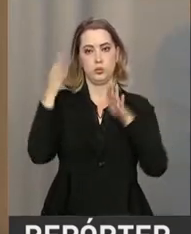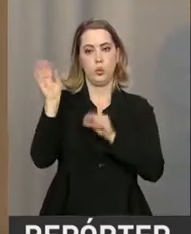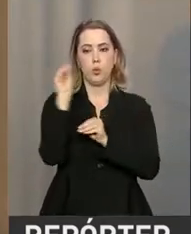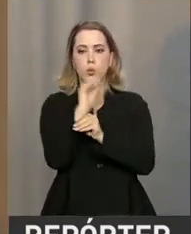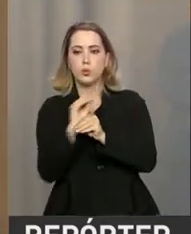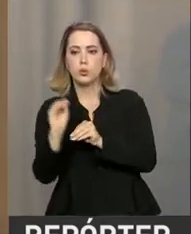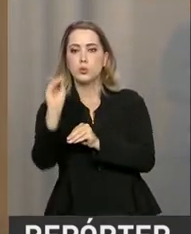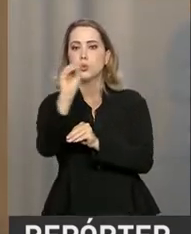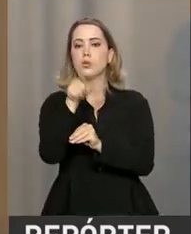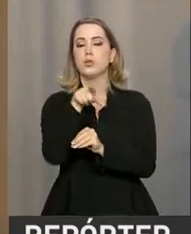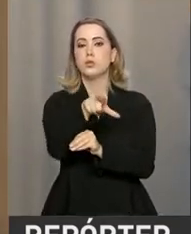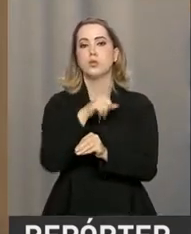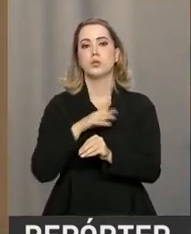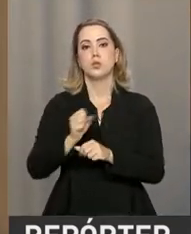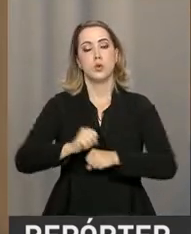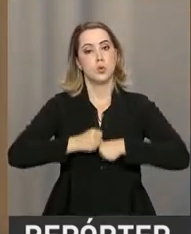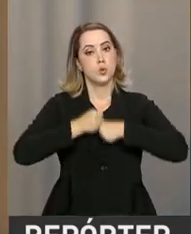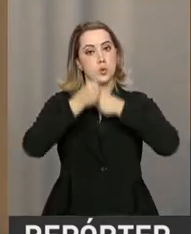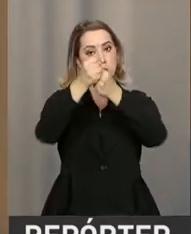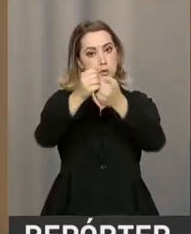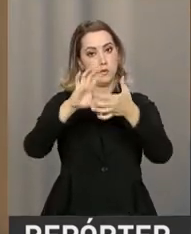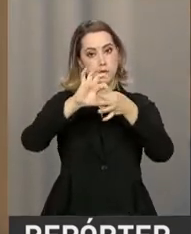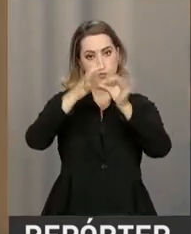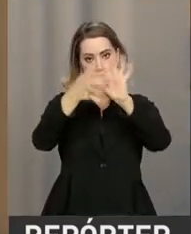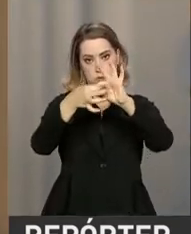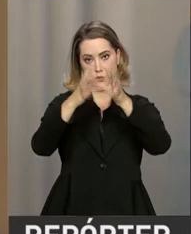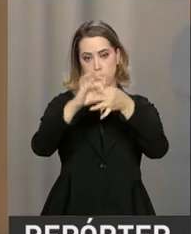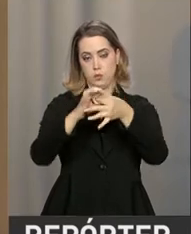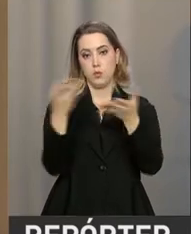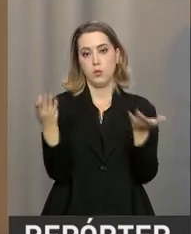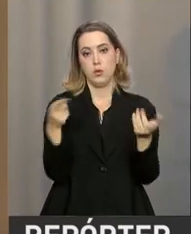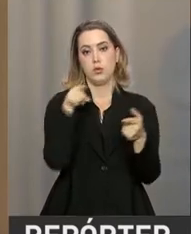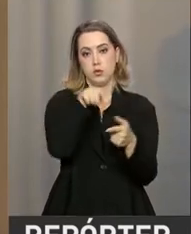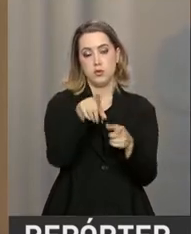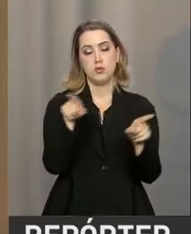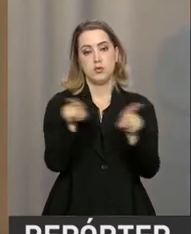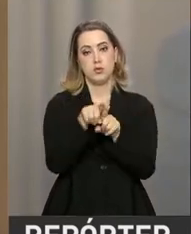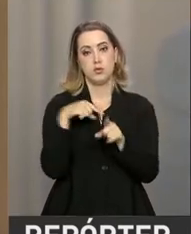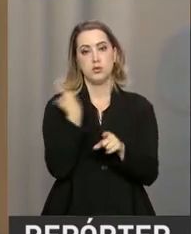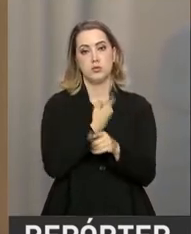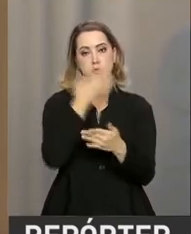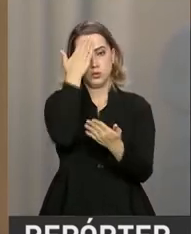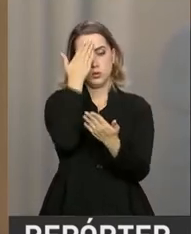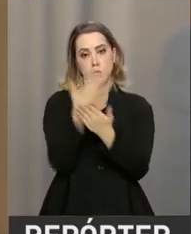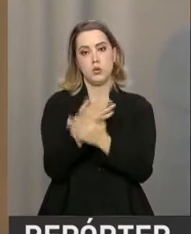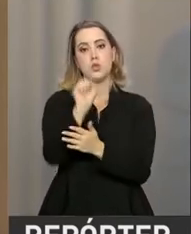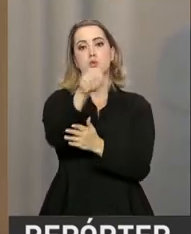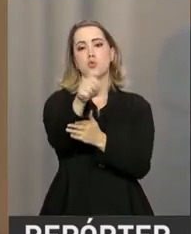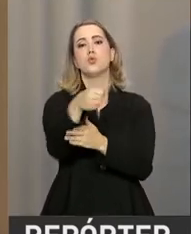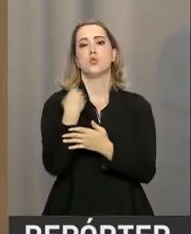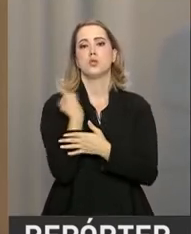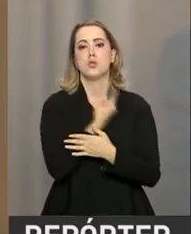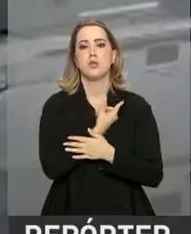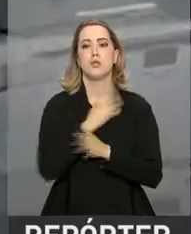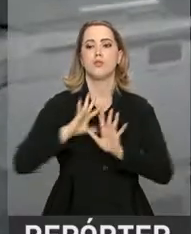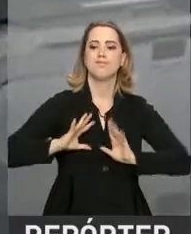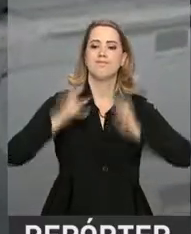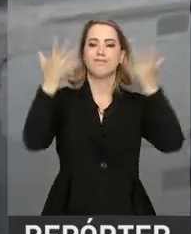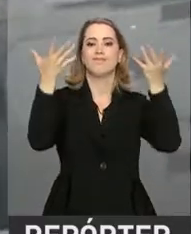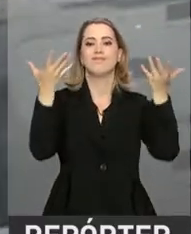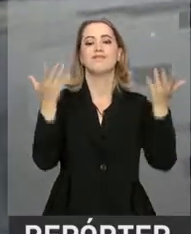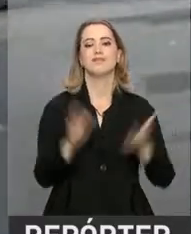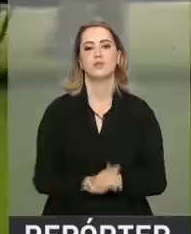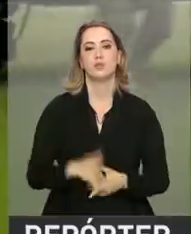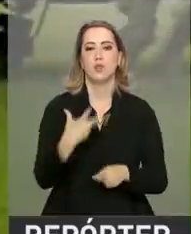cuidaram do chamado esforço olímpico, tá? E dentro disso, eu acredito sim que nós tivemos sucesso. Entre